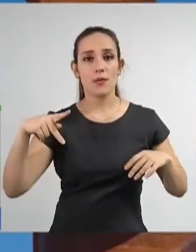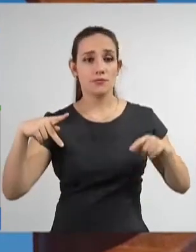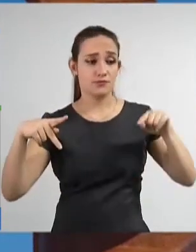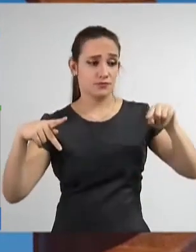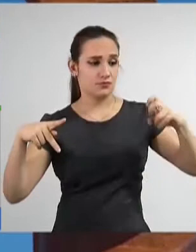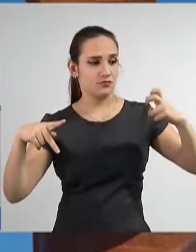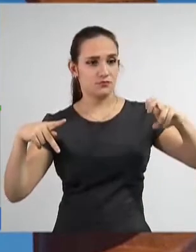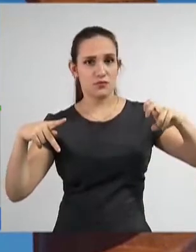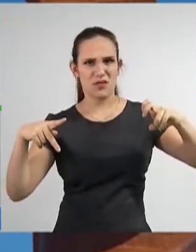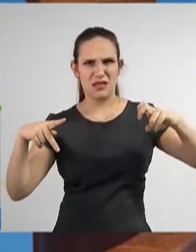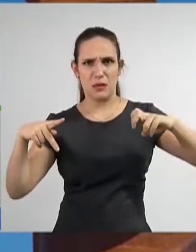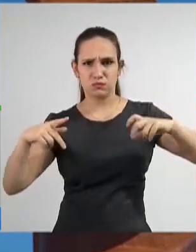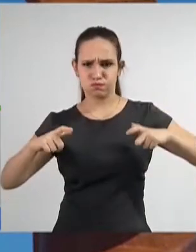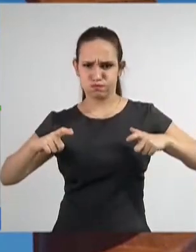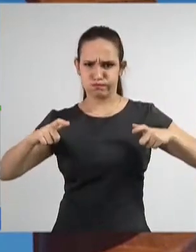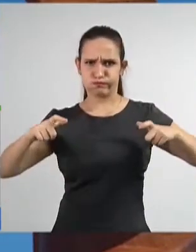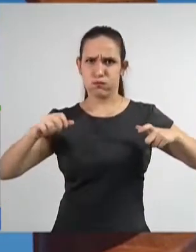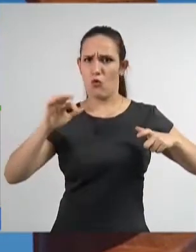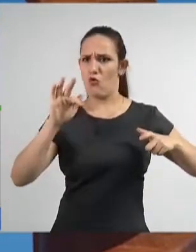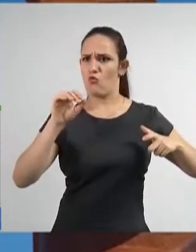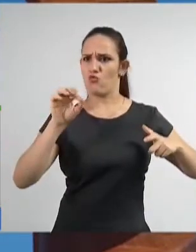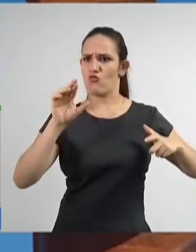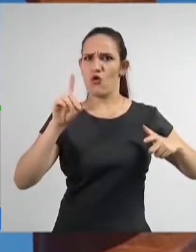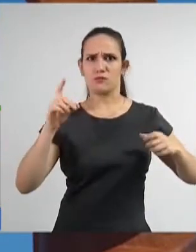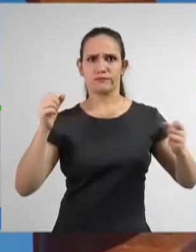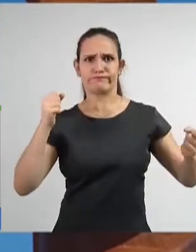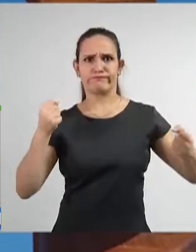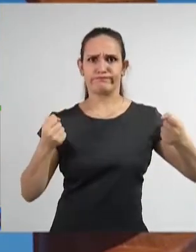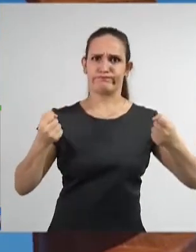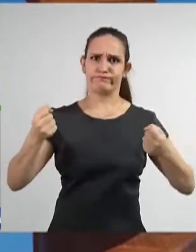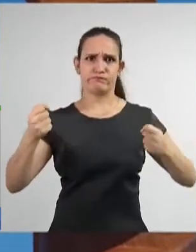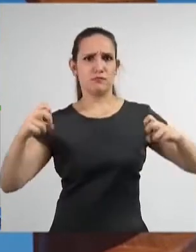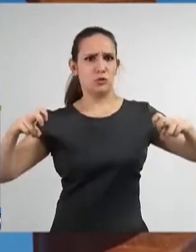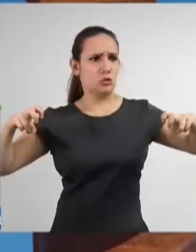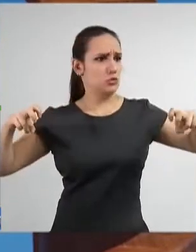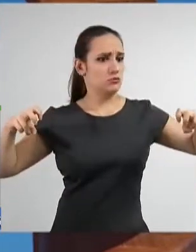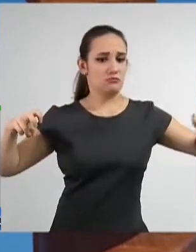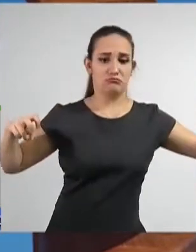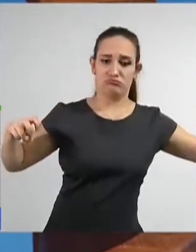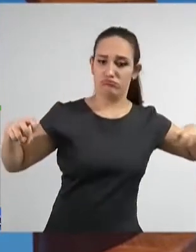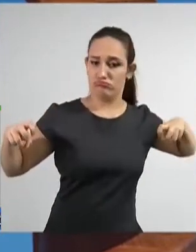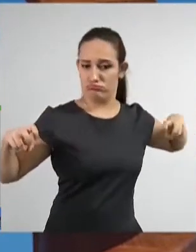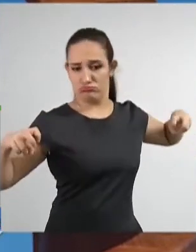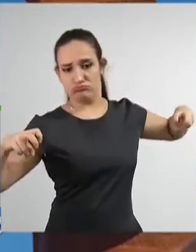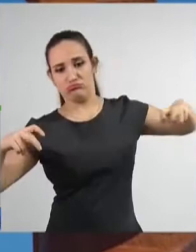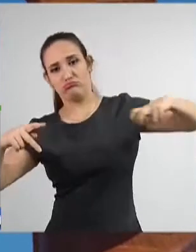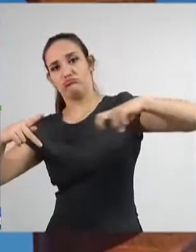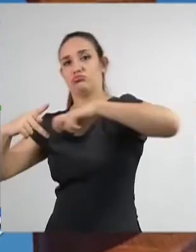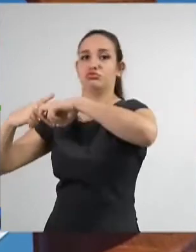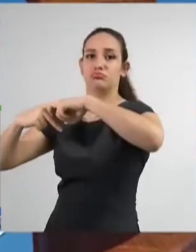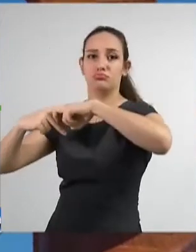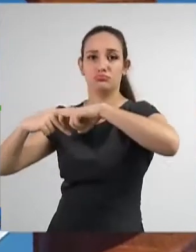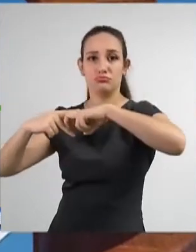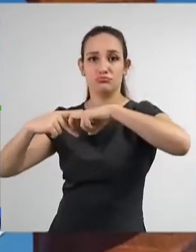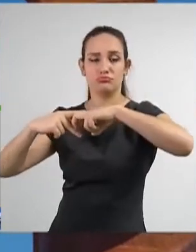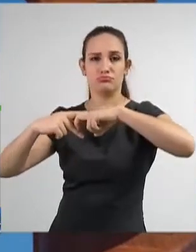estava com uma picape Ford, invadiu a pista e bateu de frente com o guarda municipal. Ele ia numa velocidade tão grande